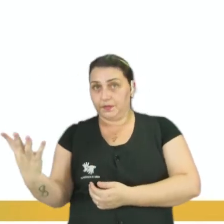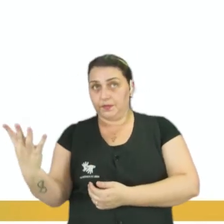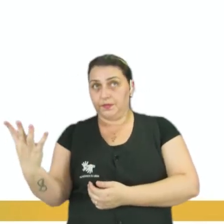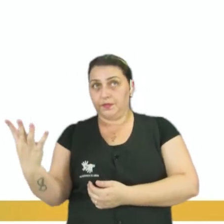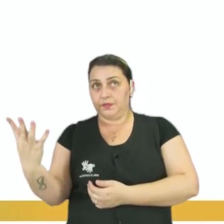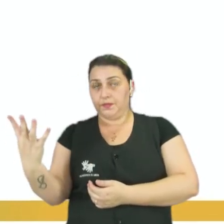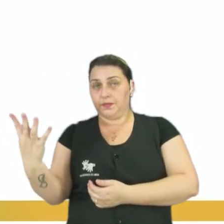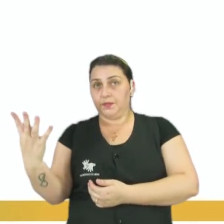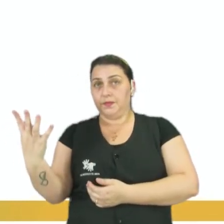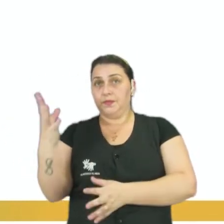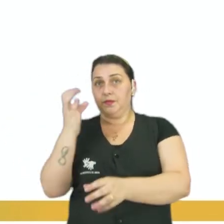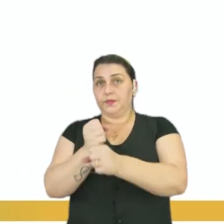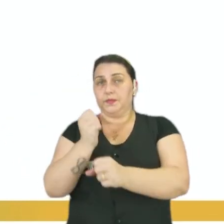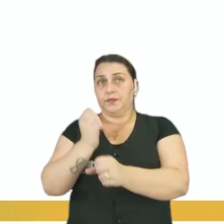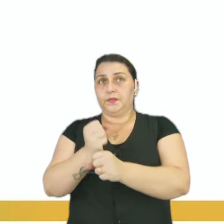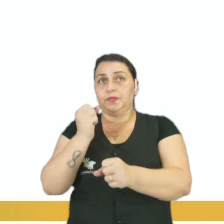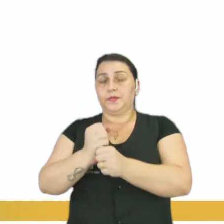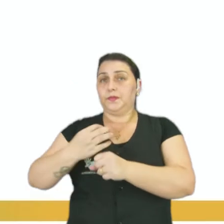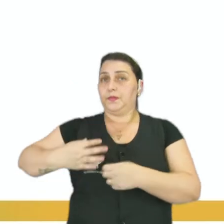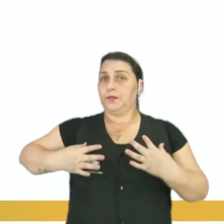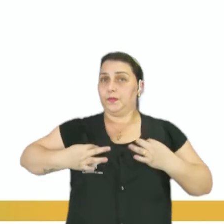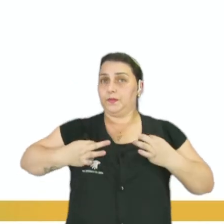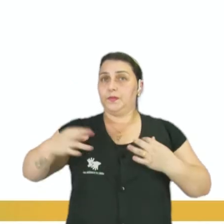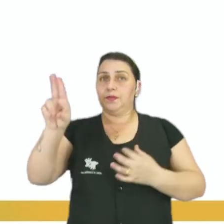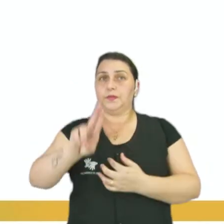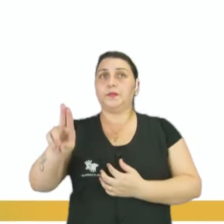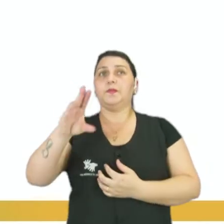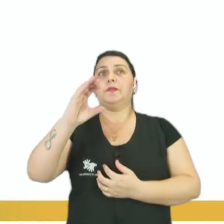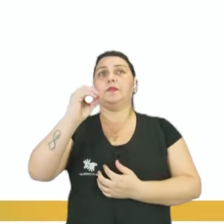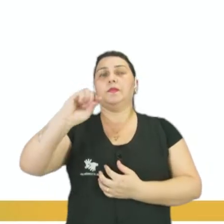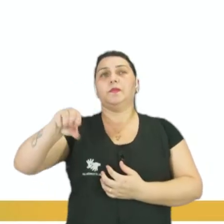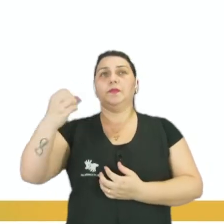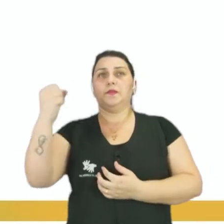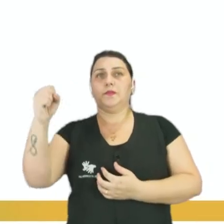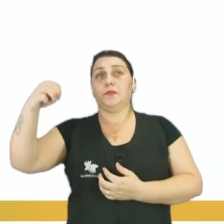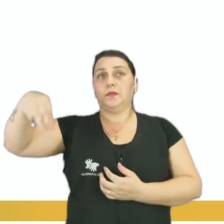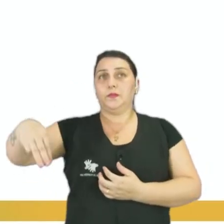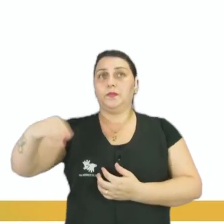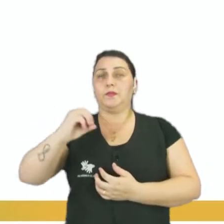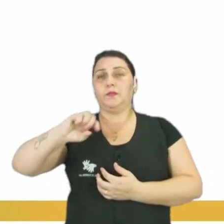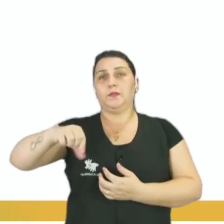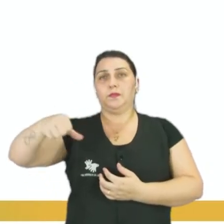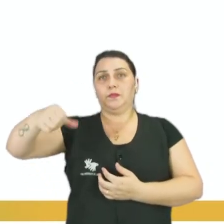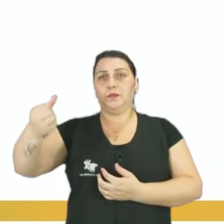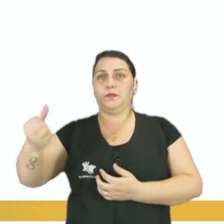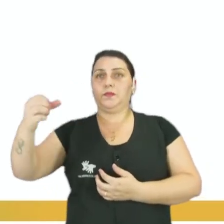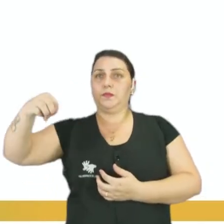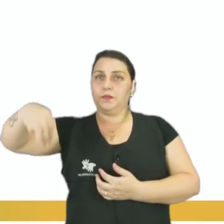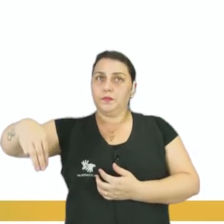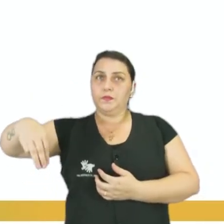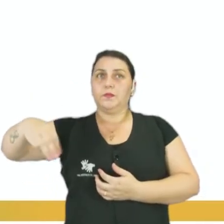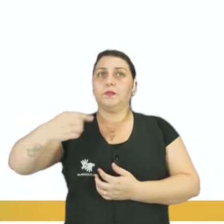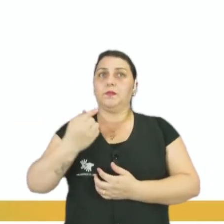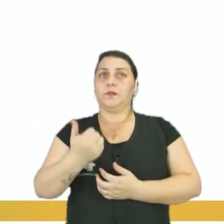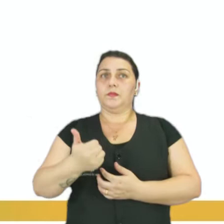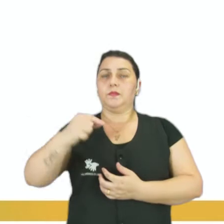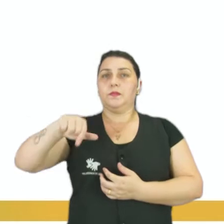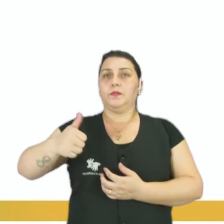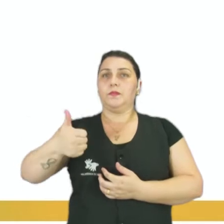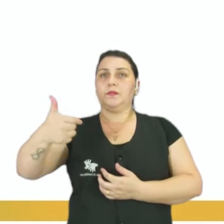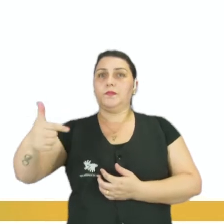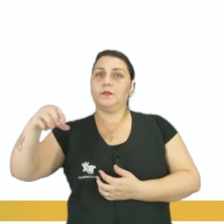ou o total de tecido 0,8 m 0,96 m